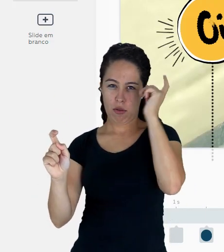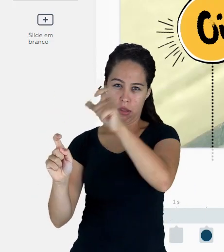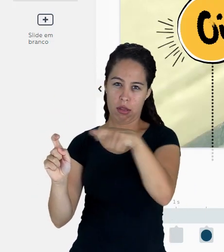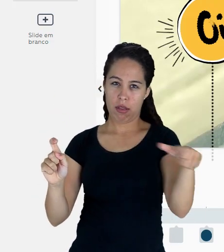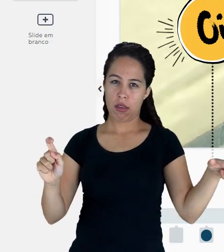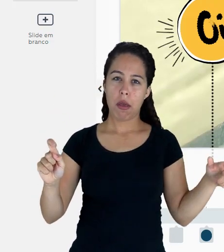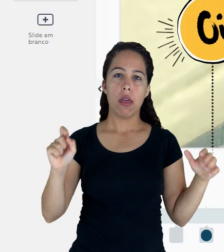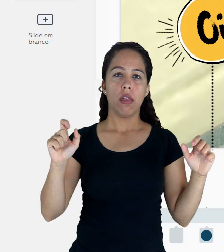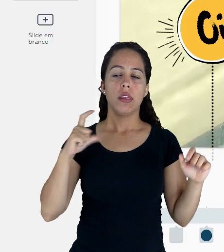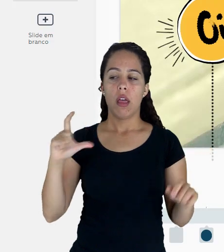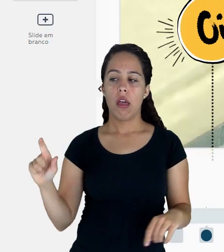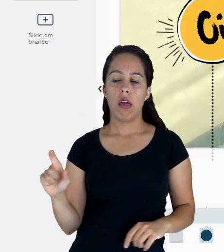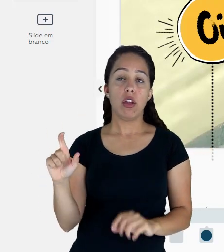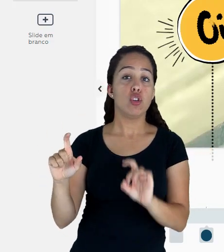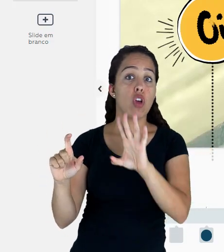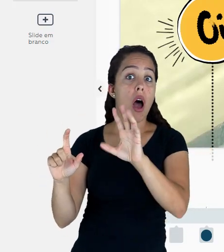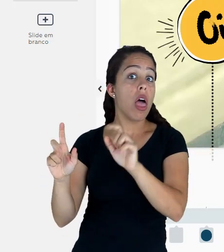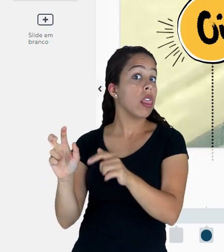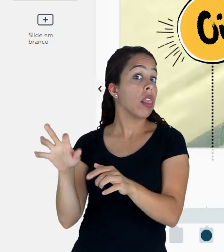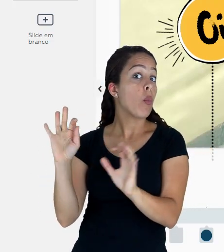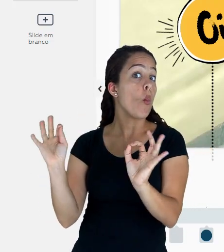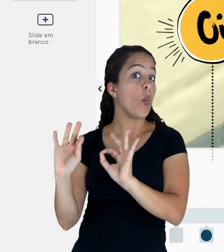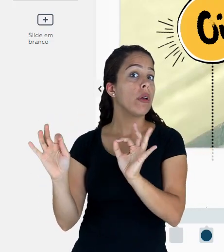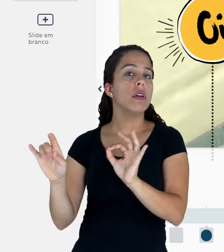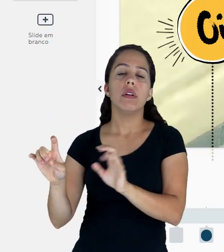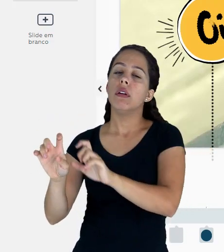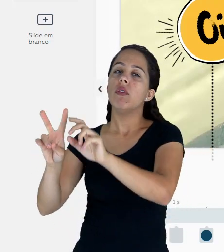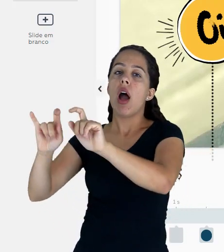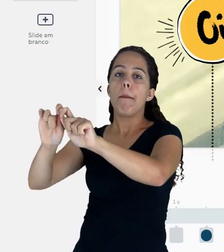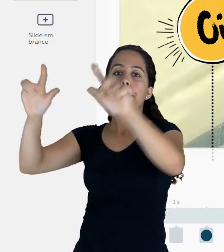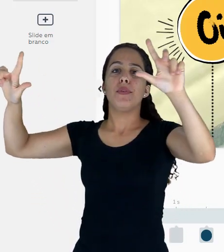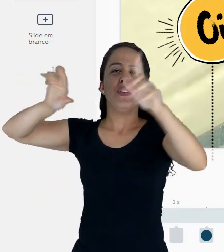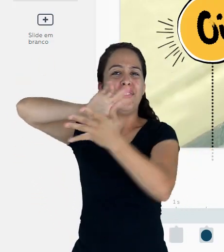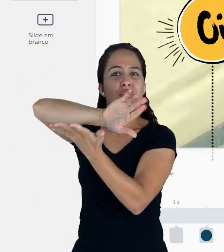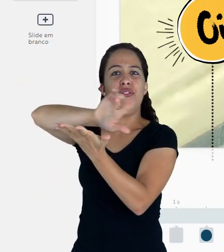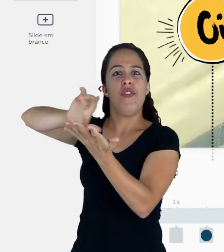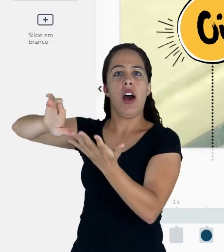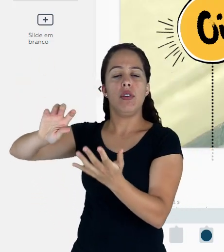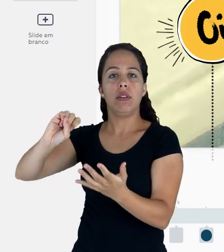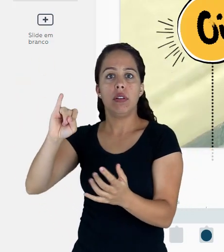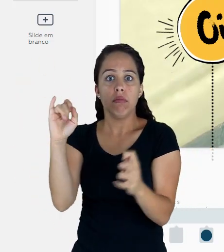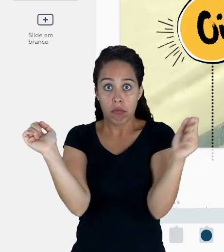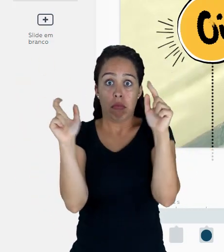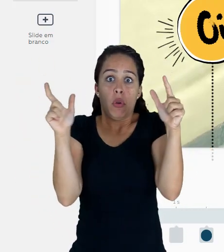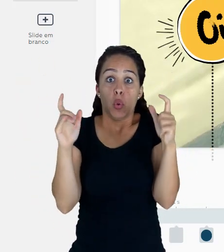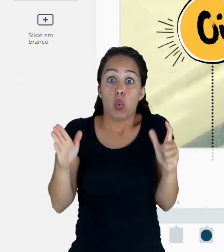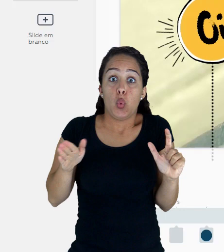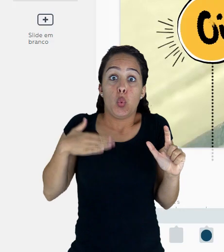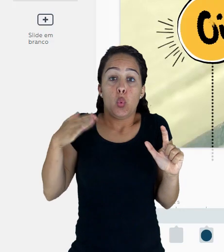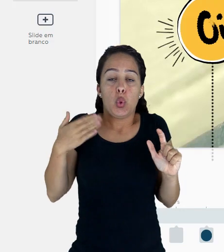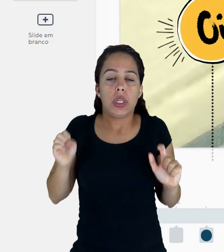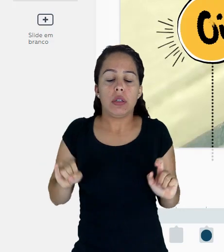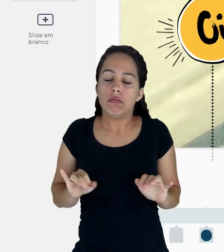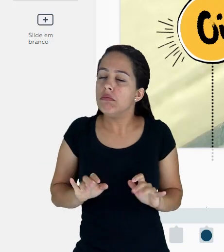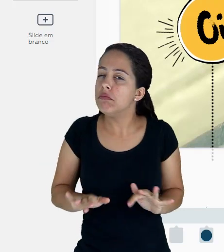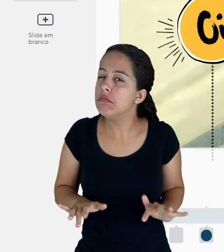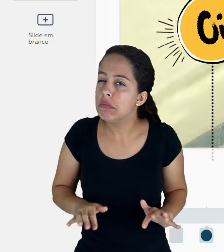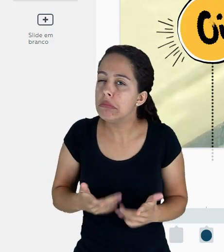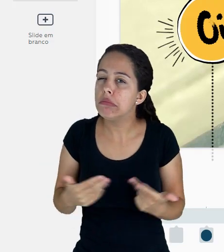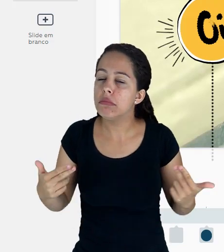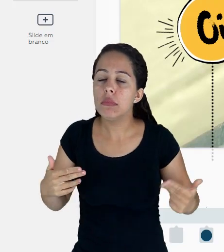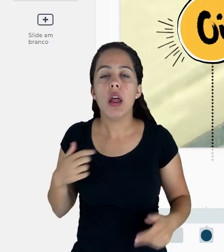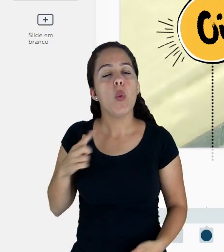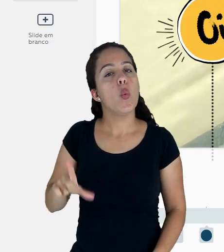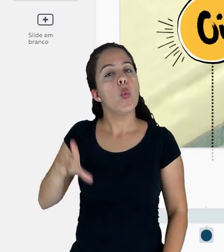várias opções de desse mesmo personagem ele está assustado tá digitando então vou